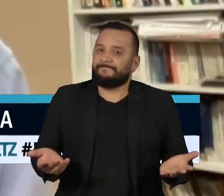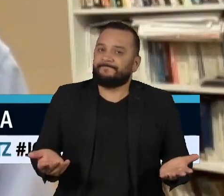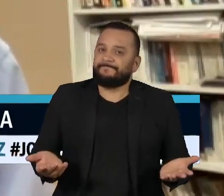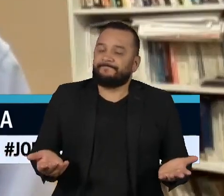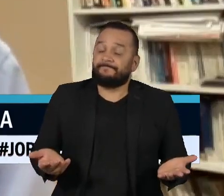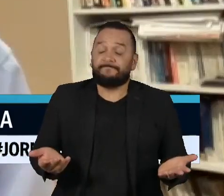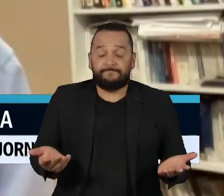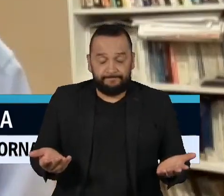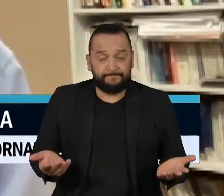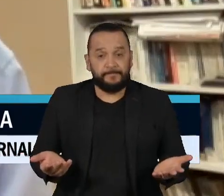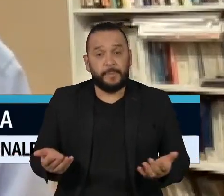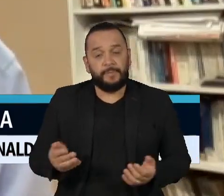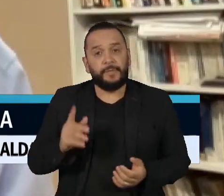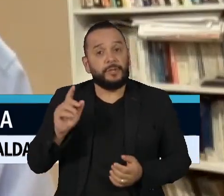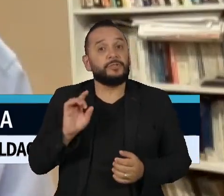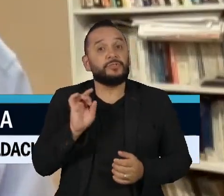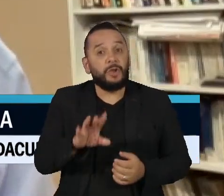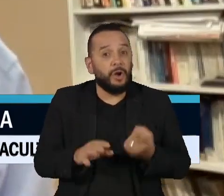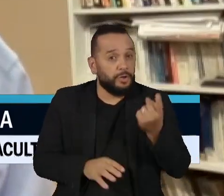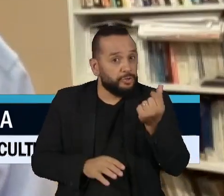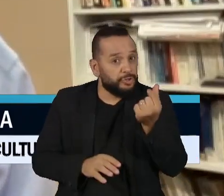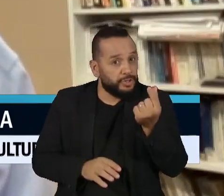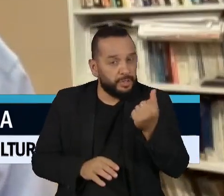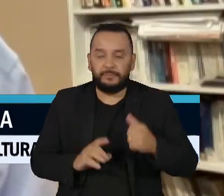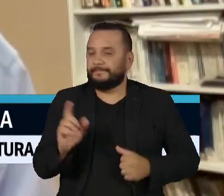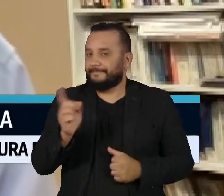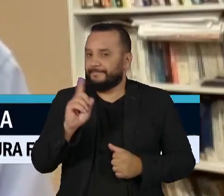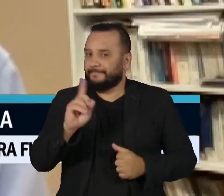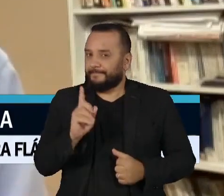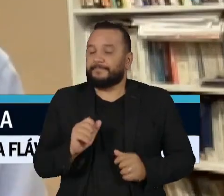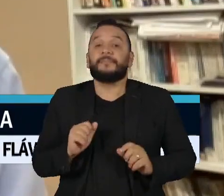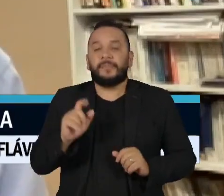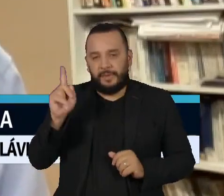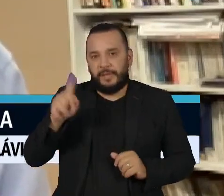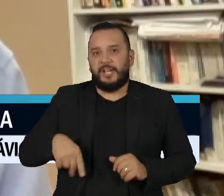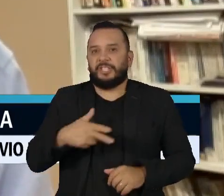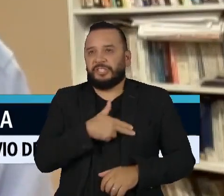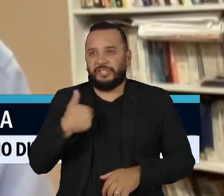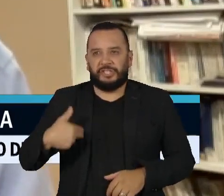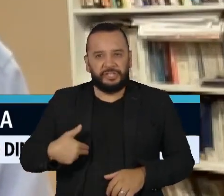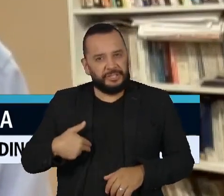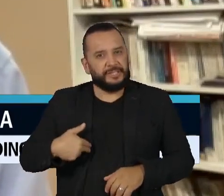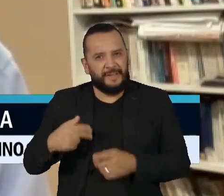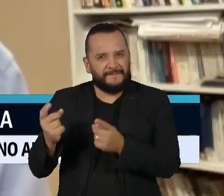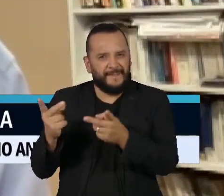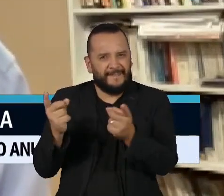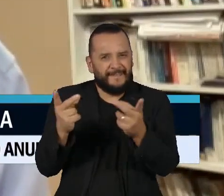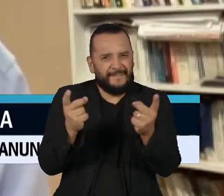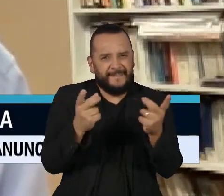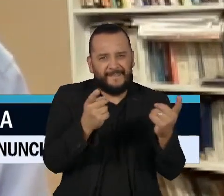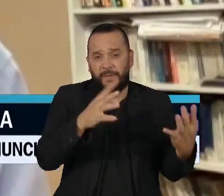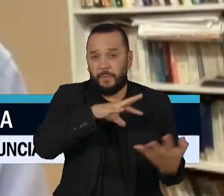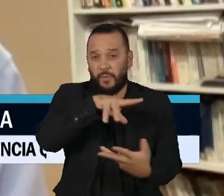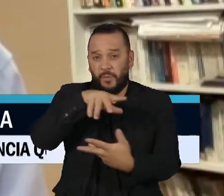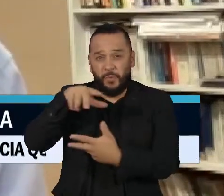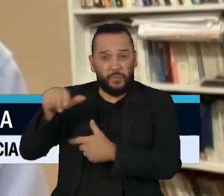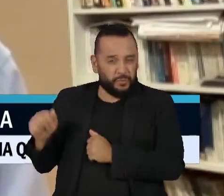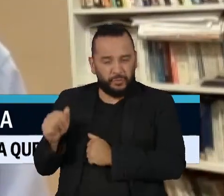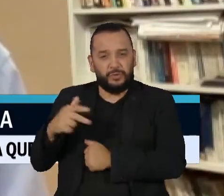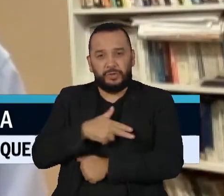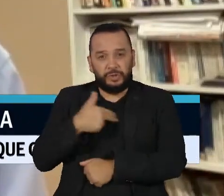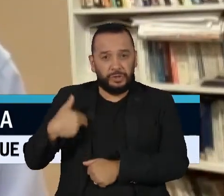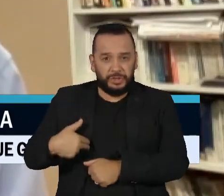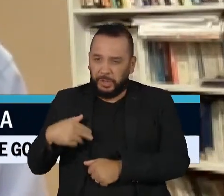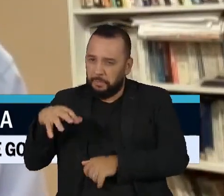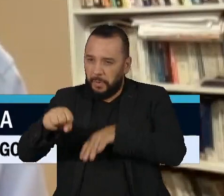uma questão da moeda é uma questão da presença chinesa isso também tem a ver com